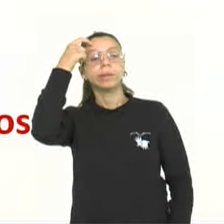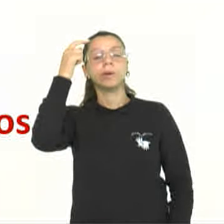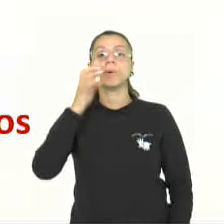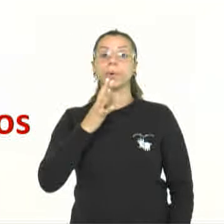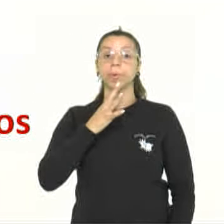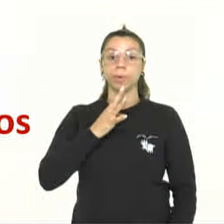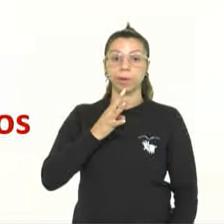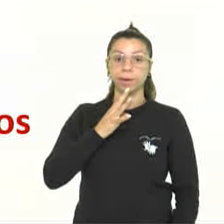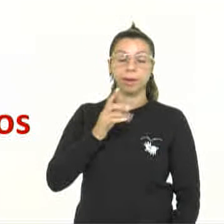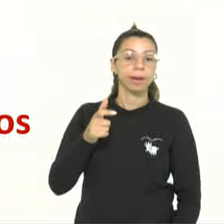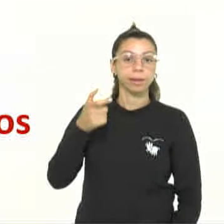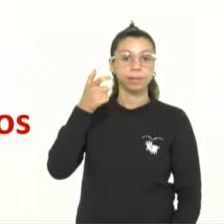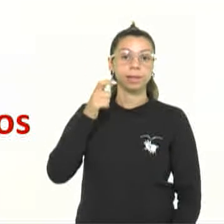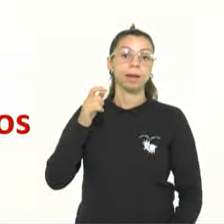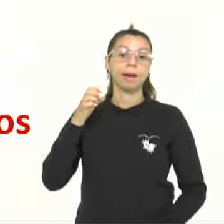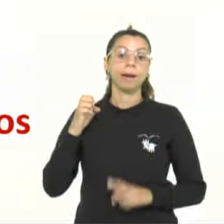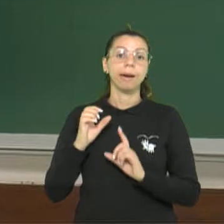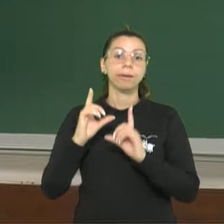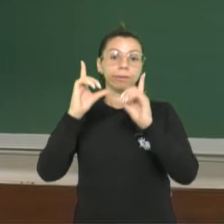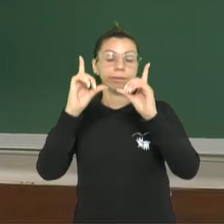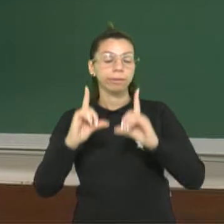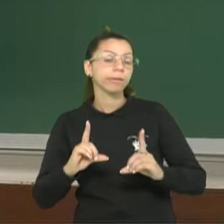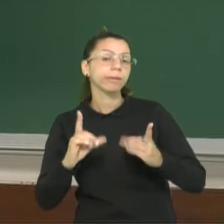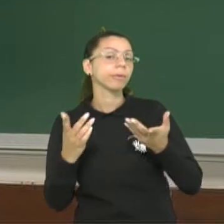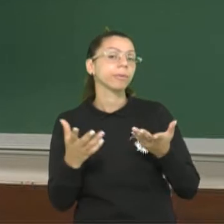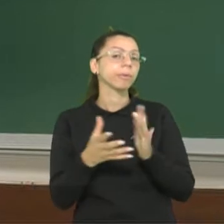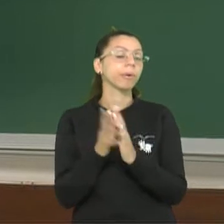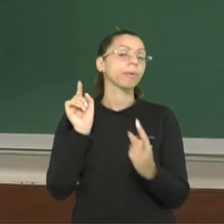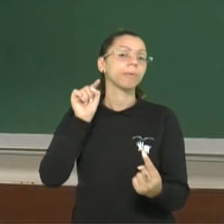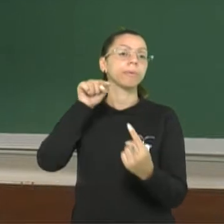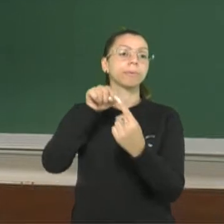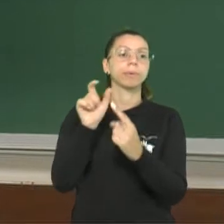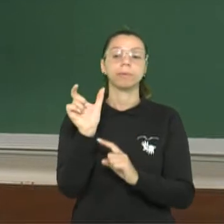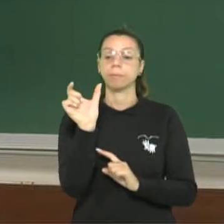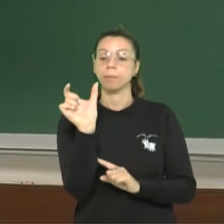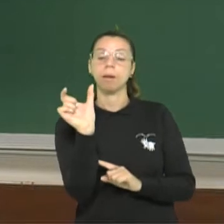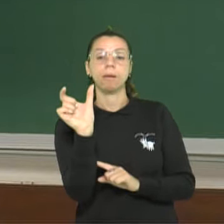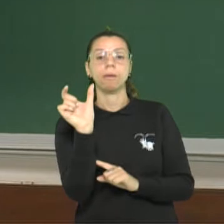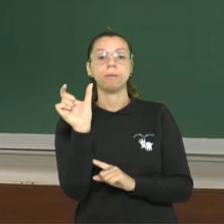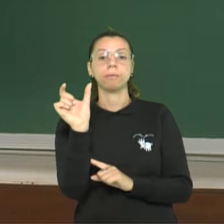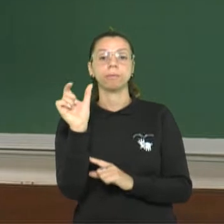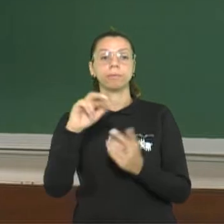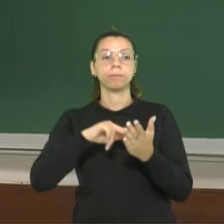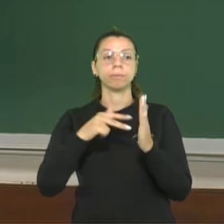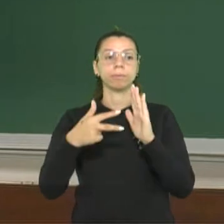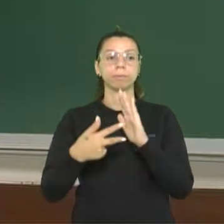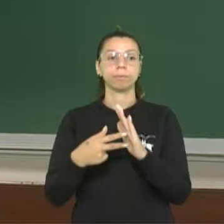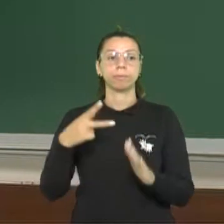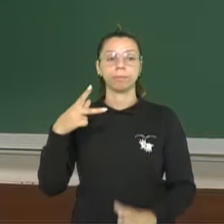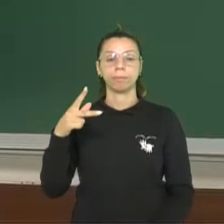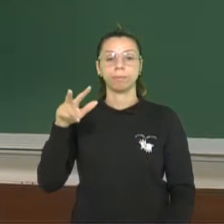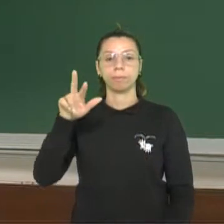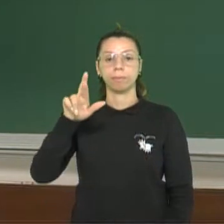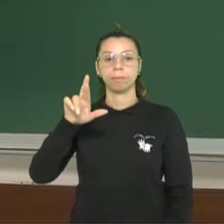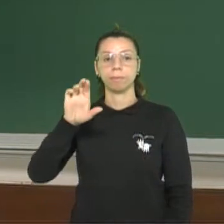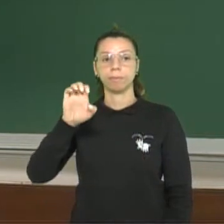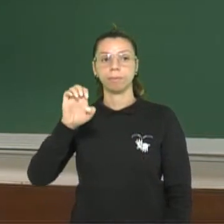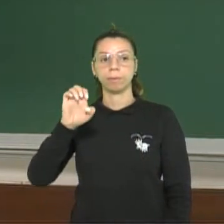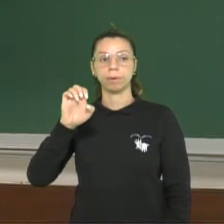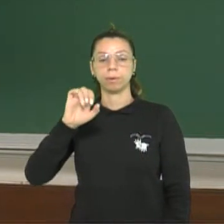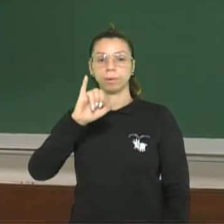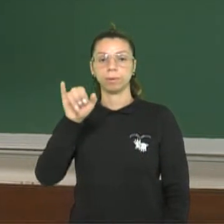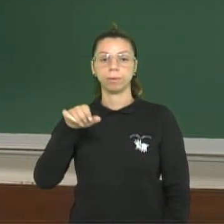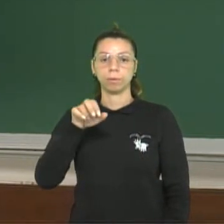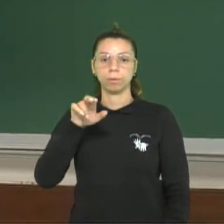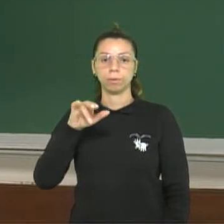sin prejuízos. O que, que seria? Qual que é o sentido dessa palavra, o significado de prejuízos? É o preconceito, né?